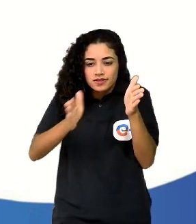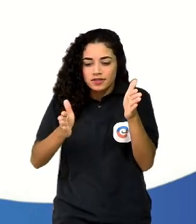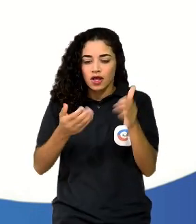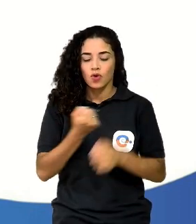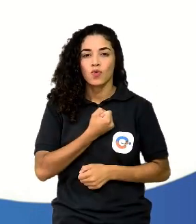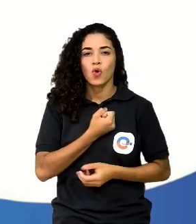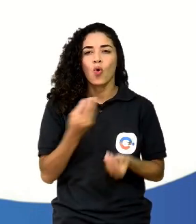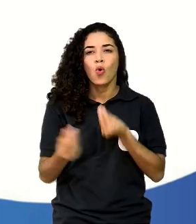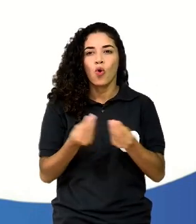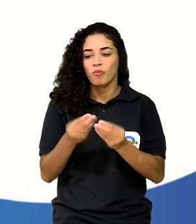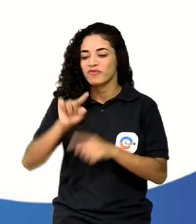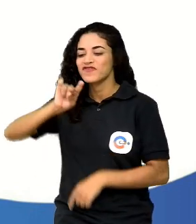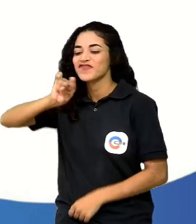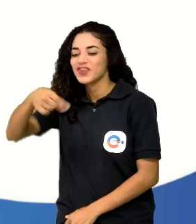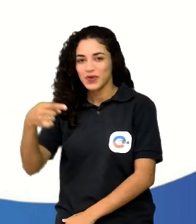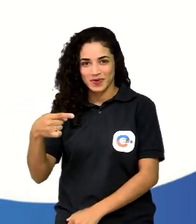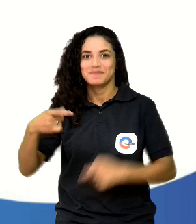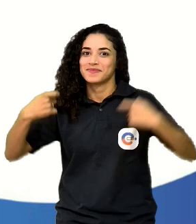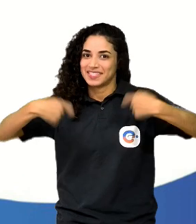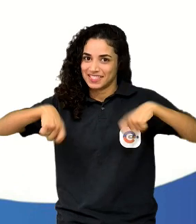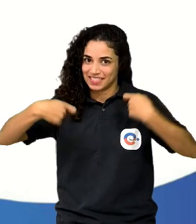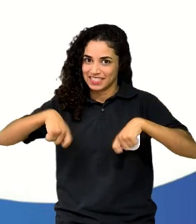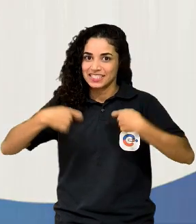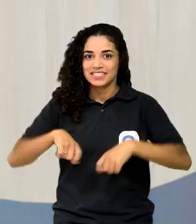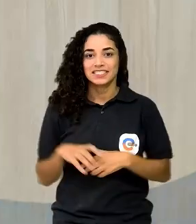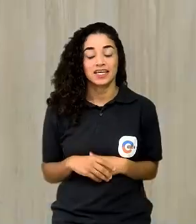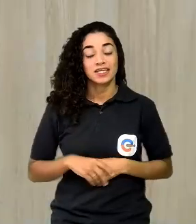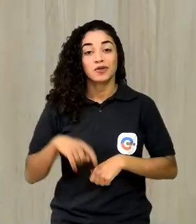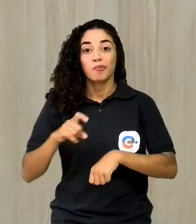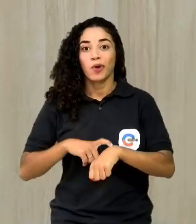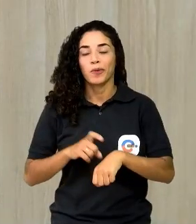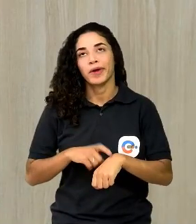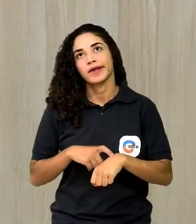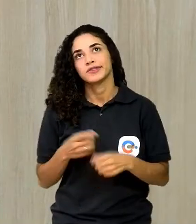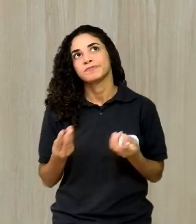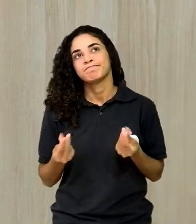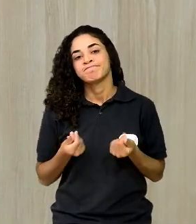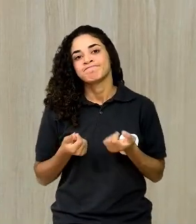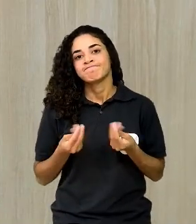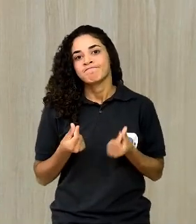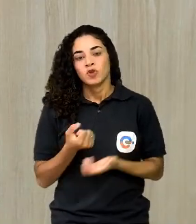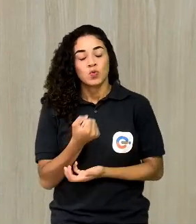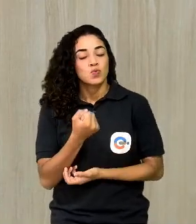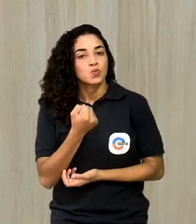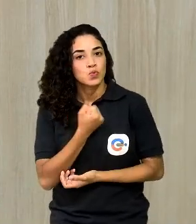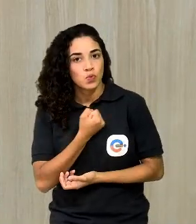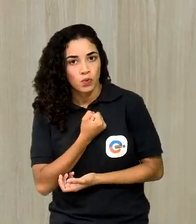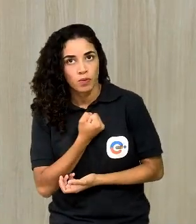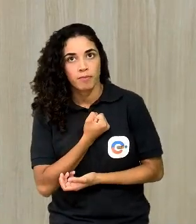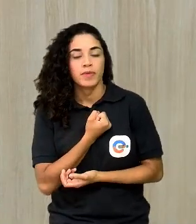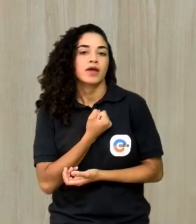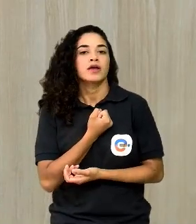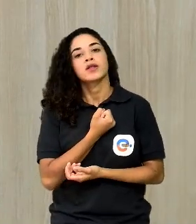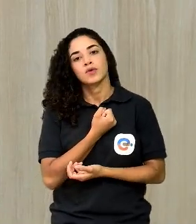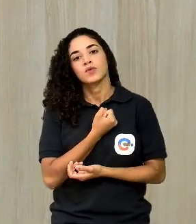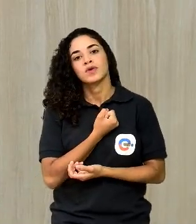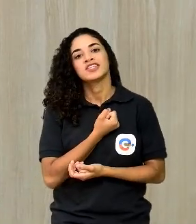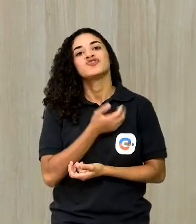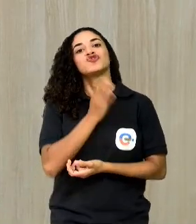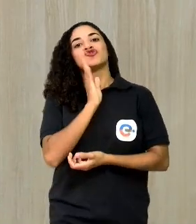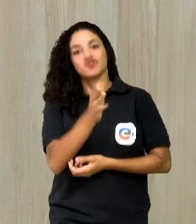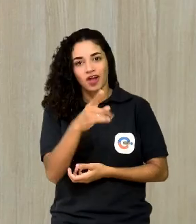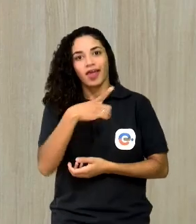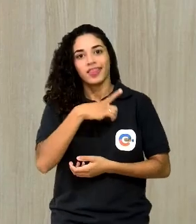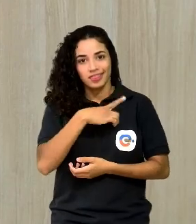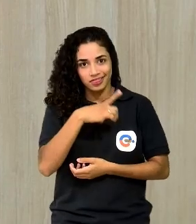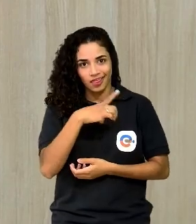por vírgula, tá certo? Quando acontecer alguma situação que o número da posição ele já é decimal,